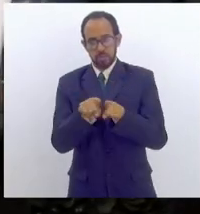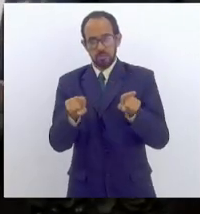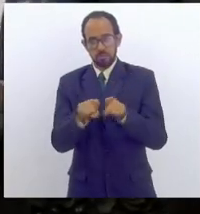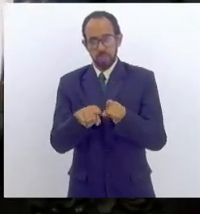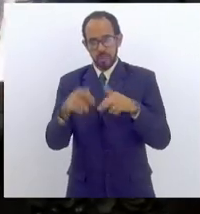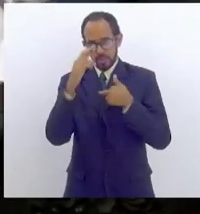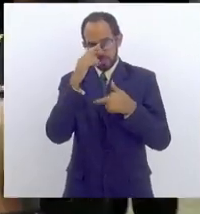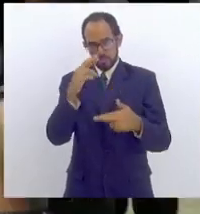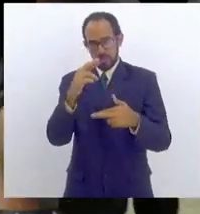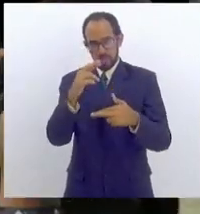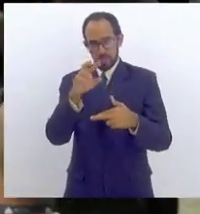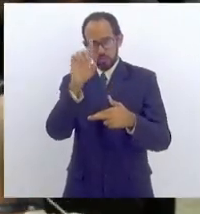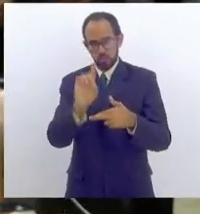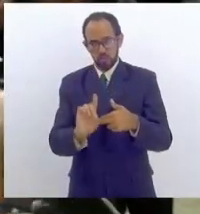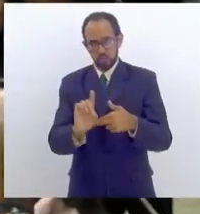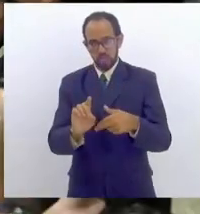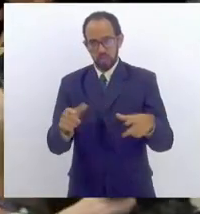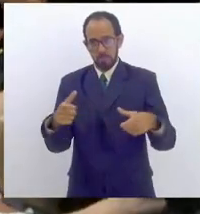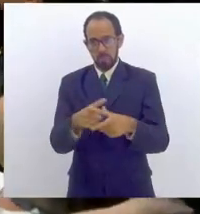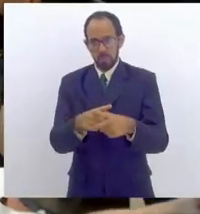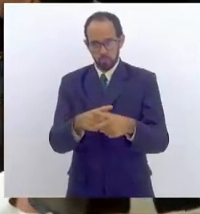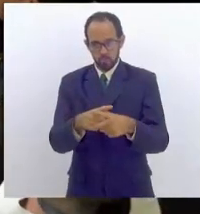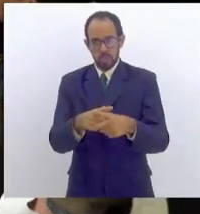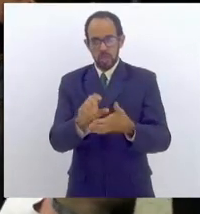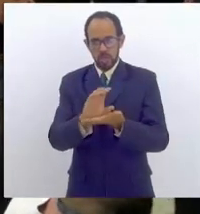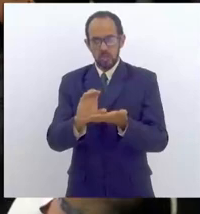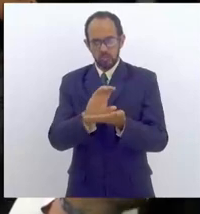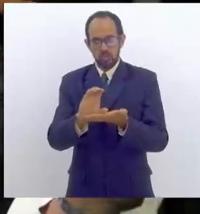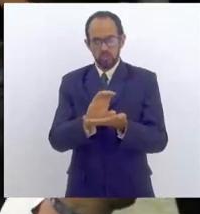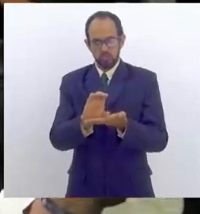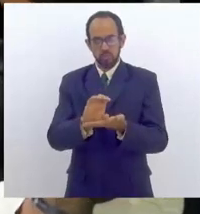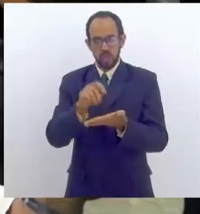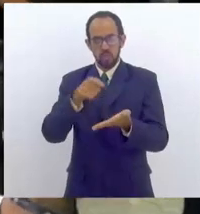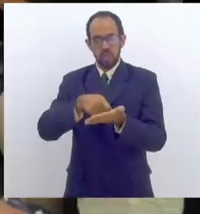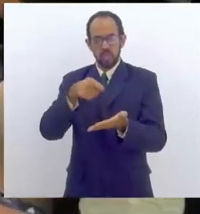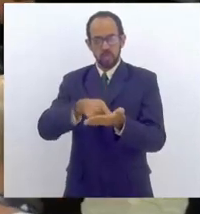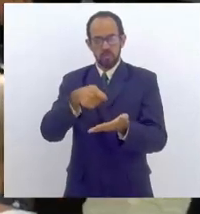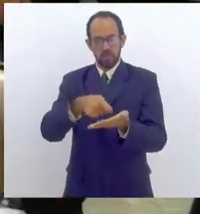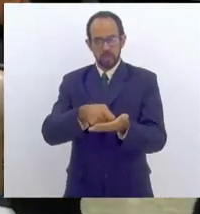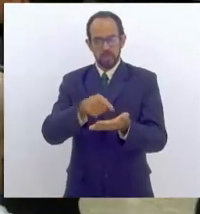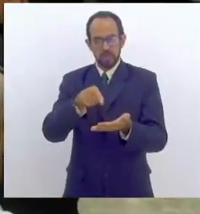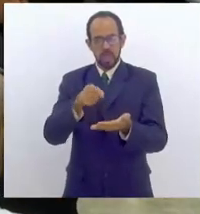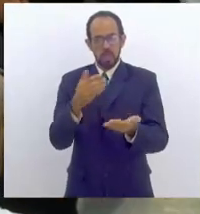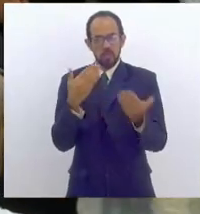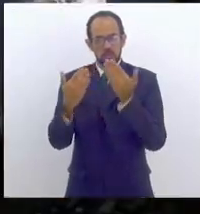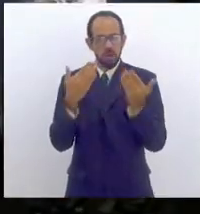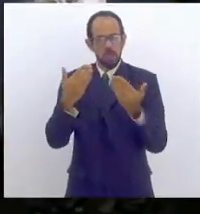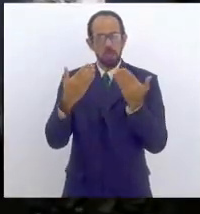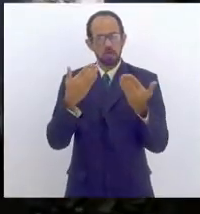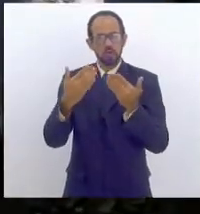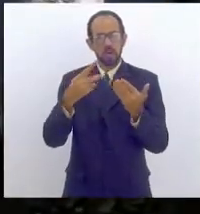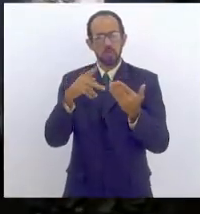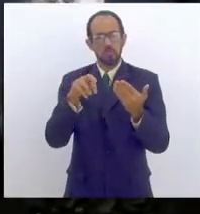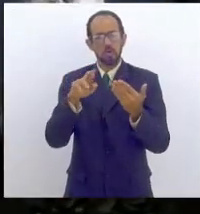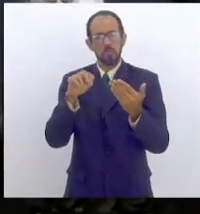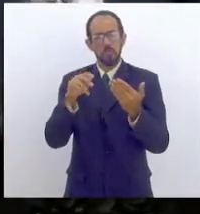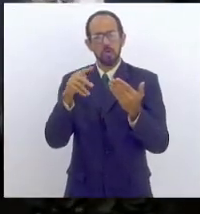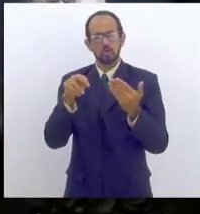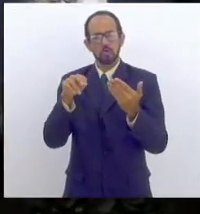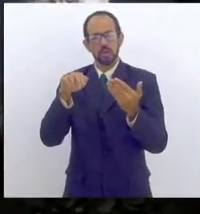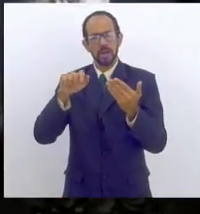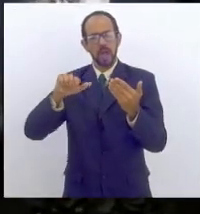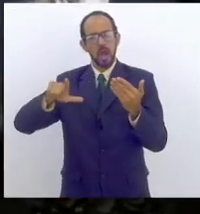da minoria que a Constituição determina, inclusive da proporcionalidade e de participação em todos os